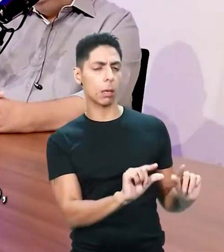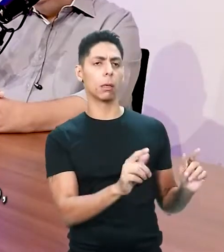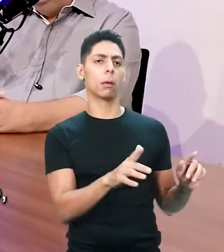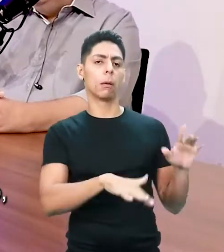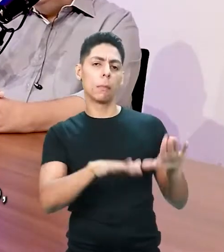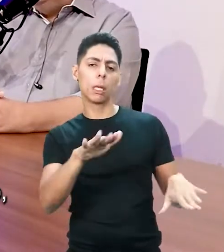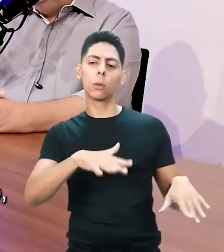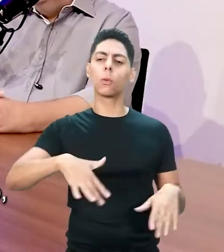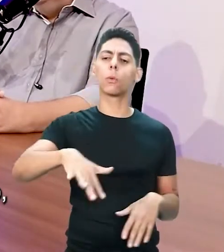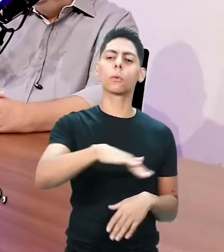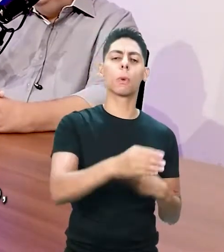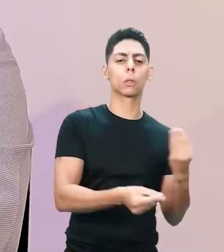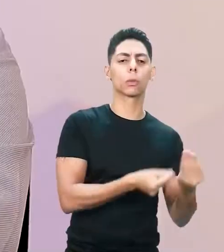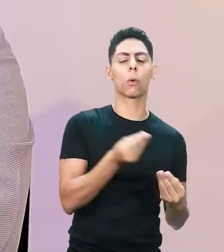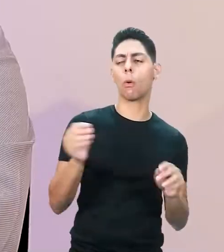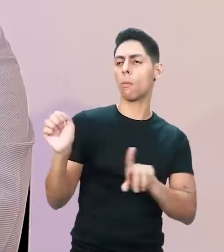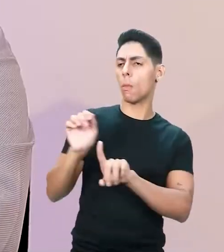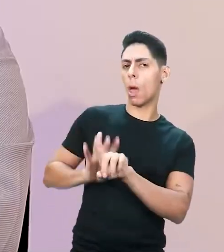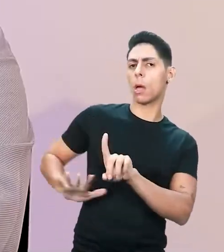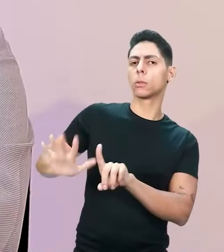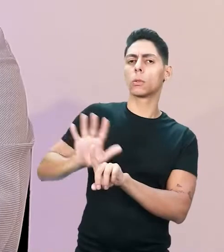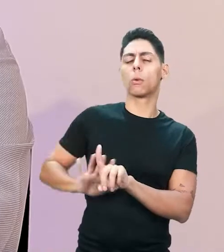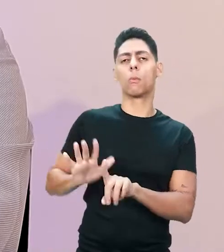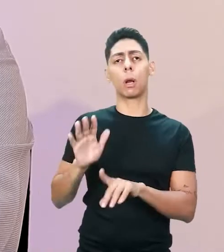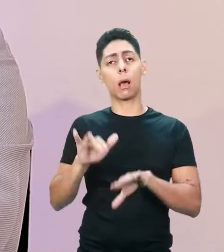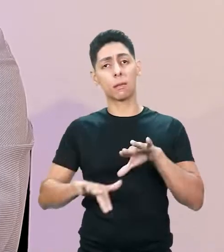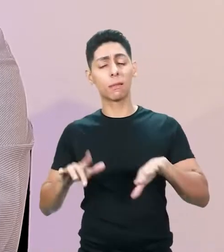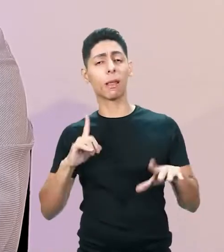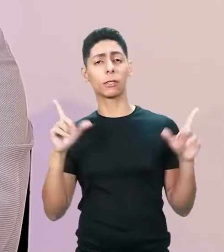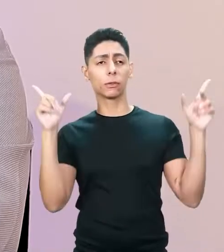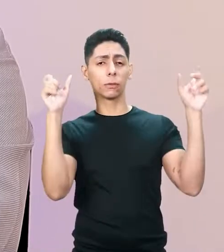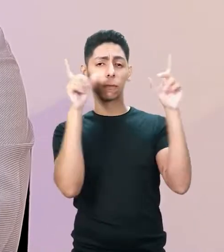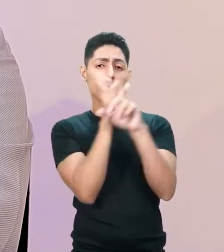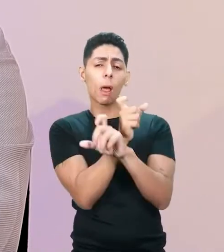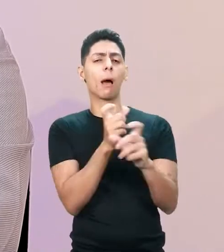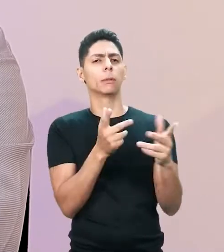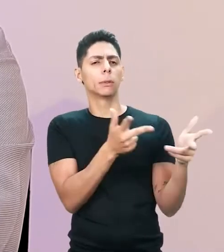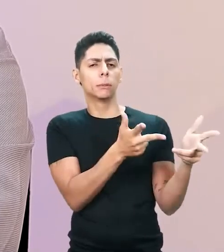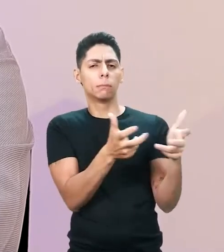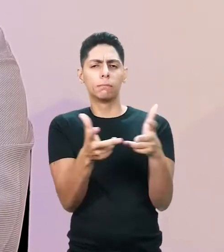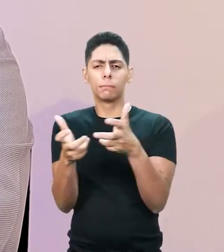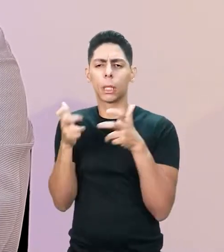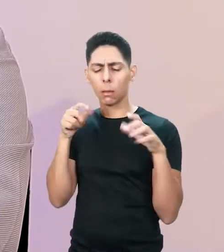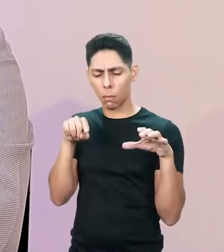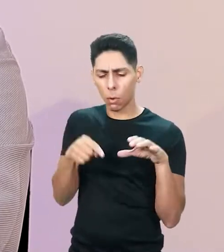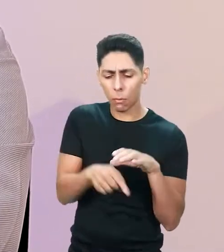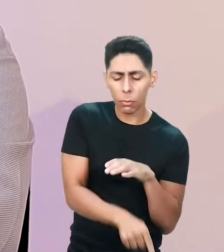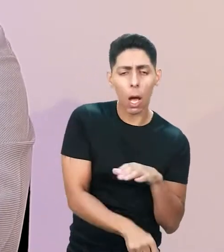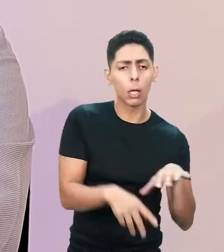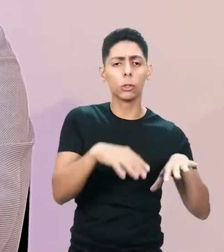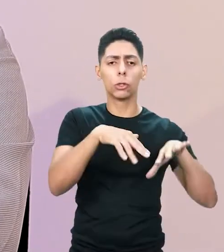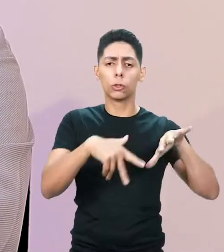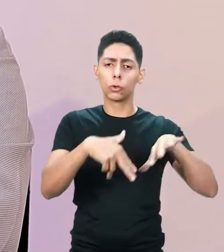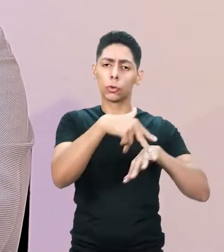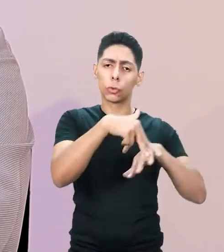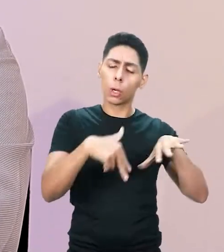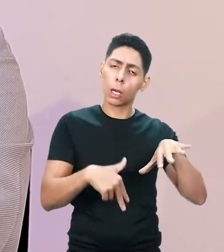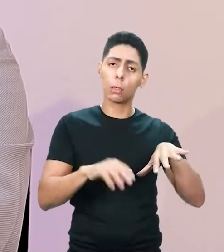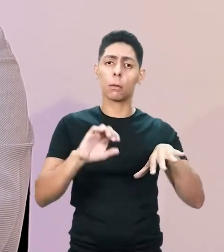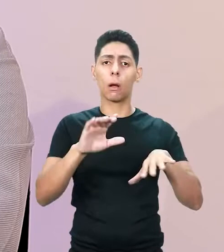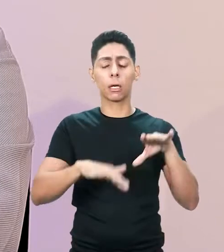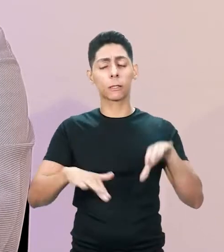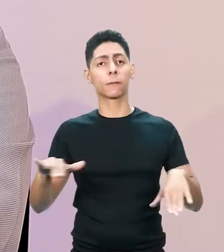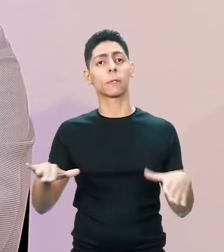da posição da sombra. Às vezes tem dificuldade de perceber a profundidade de um degrau. Às vezes tenta romper